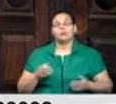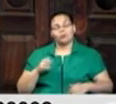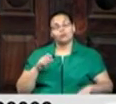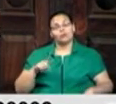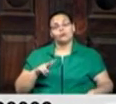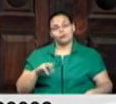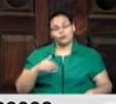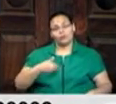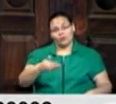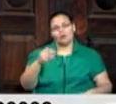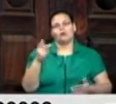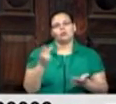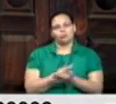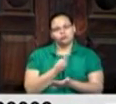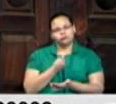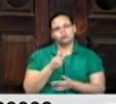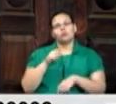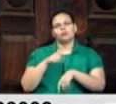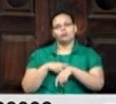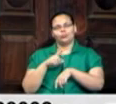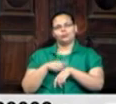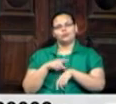E isso vai acontecer